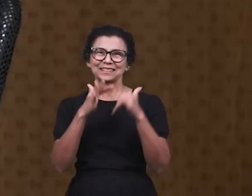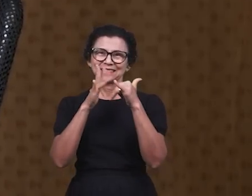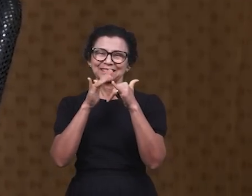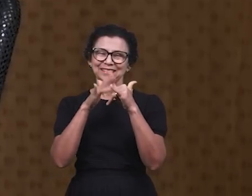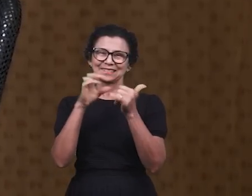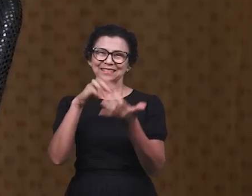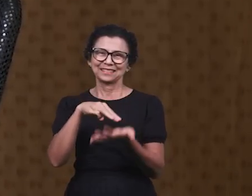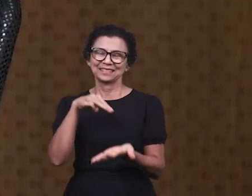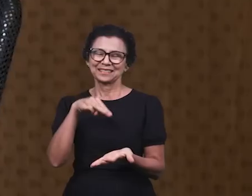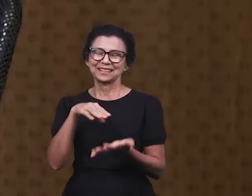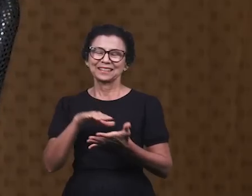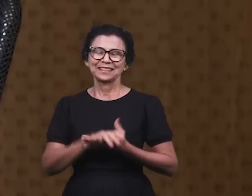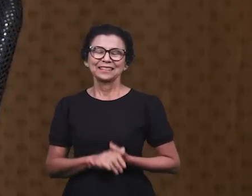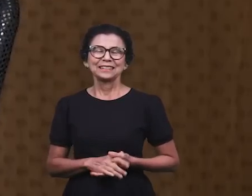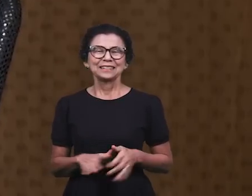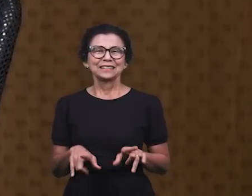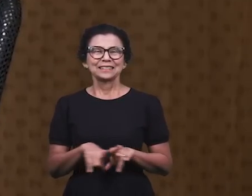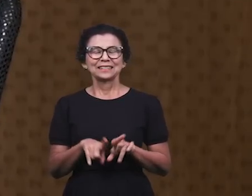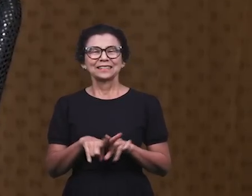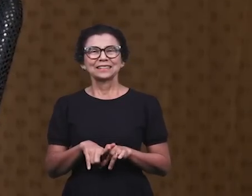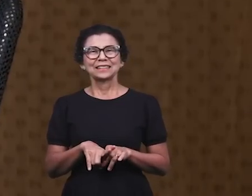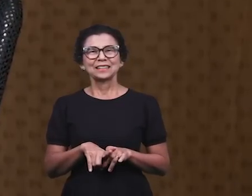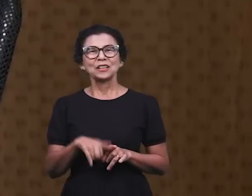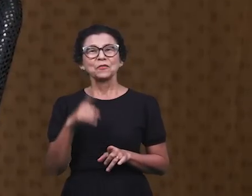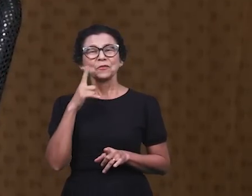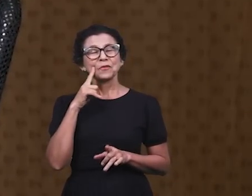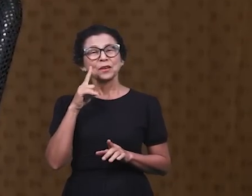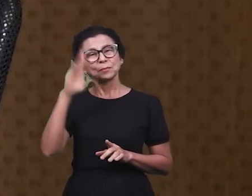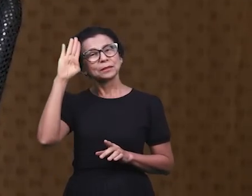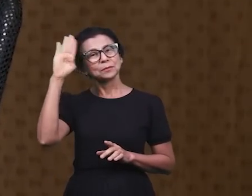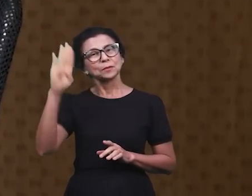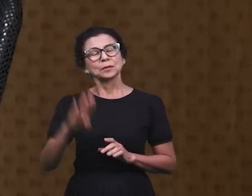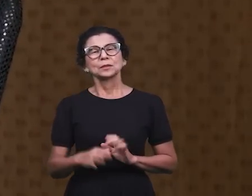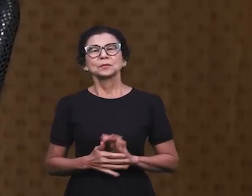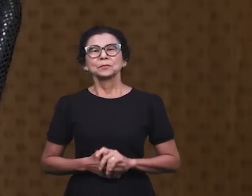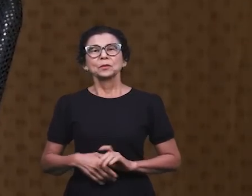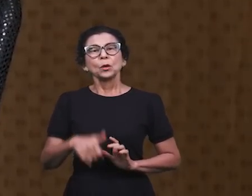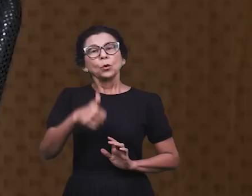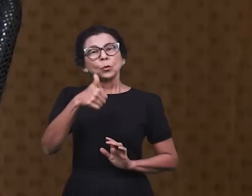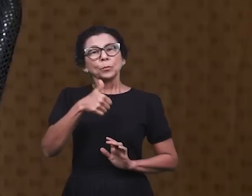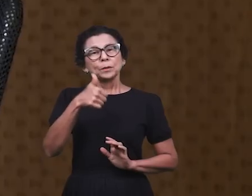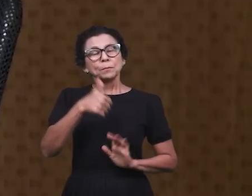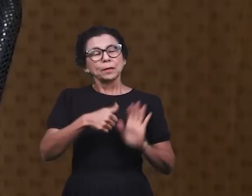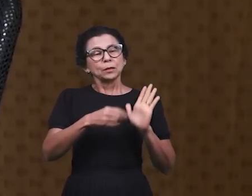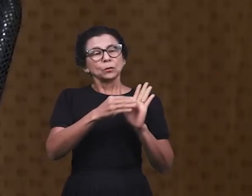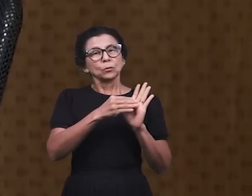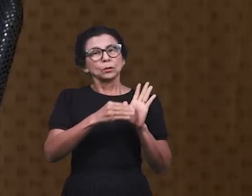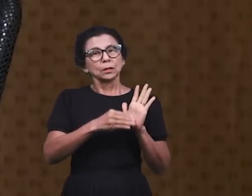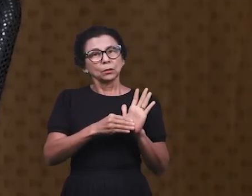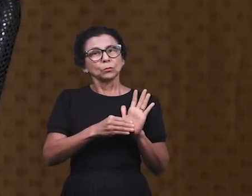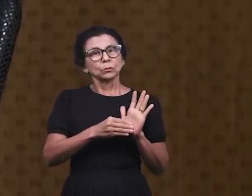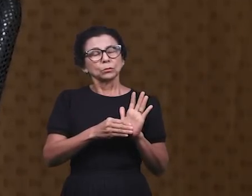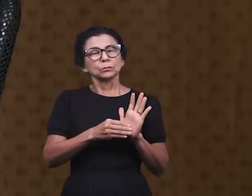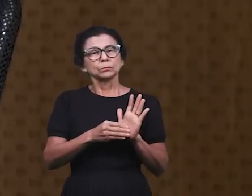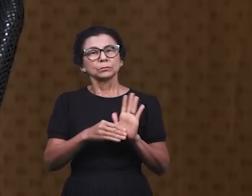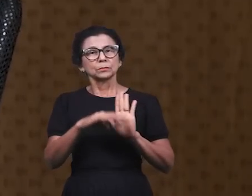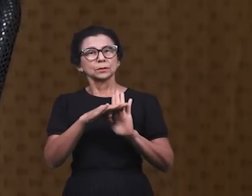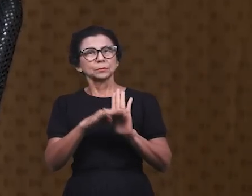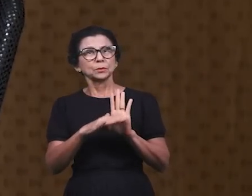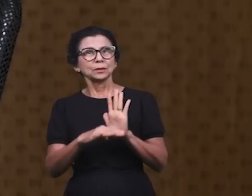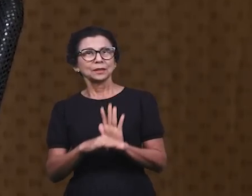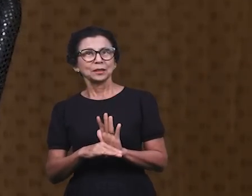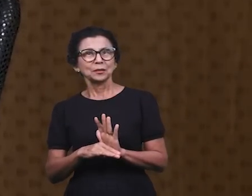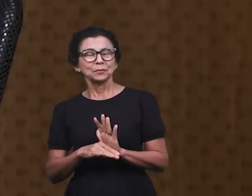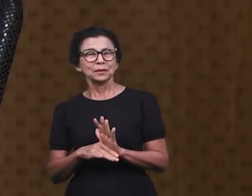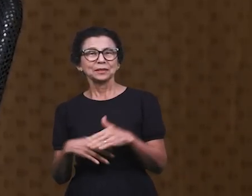YouTube. Muito bom. E assistir principalmente a primeira parte deste programa, que é Louvor Parte 1. E agora,